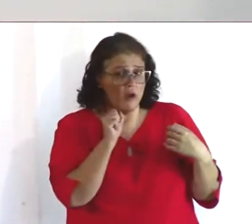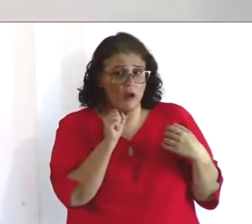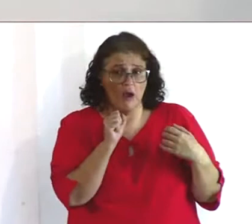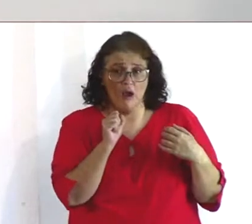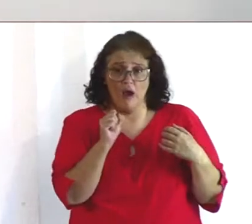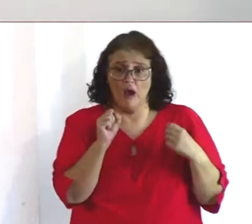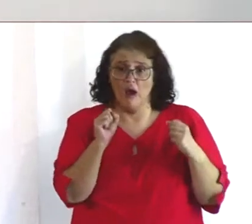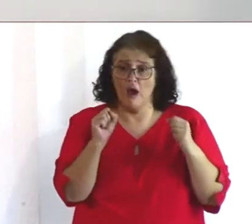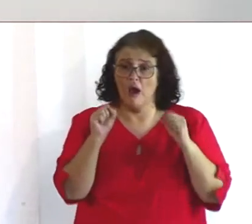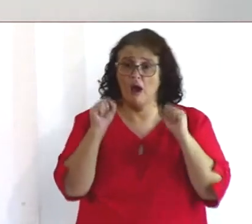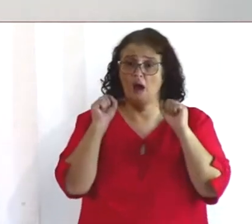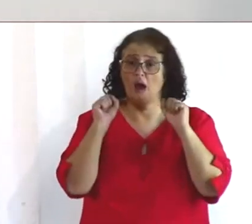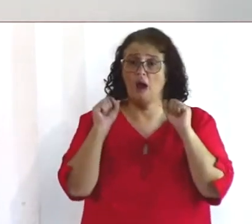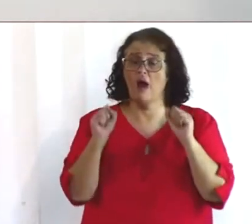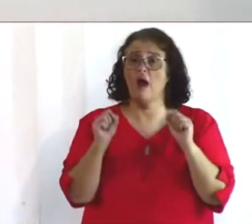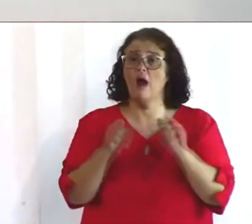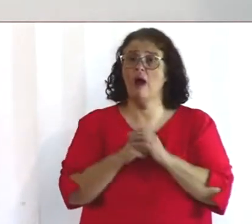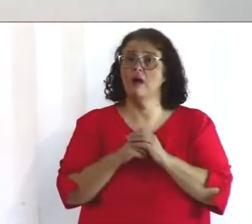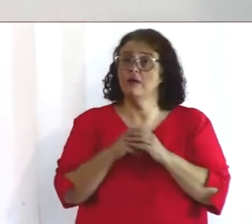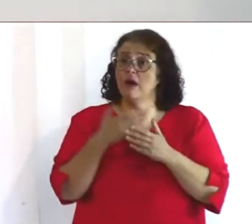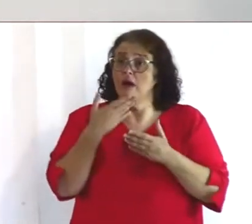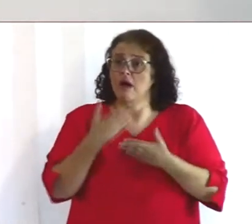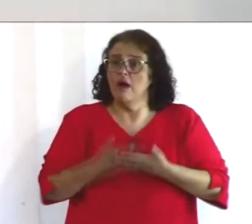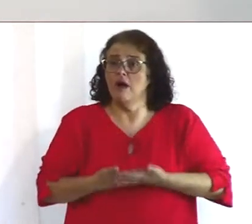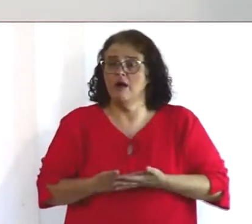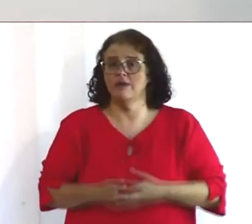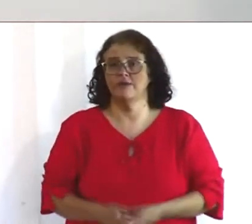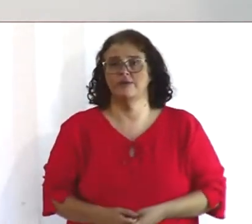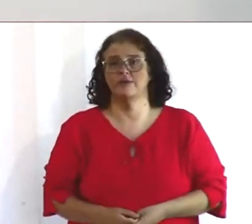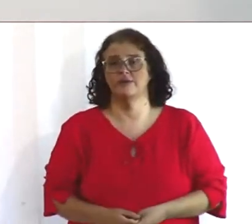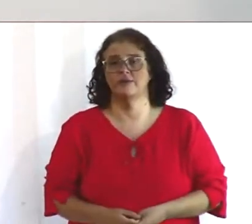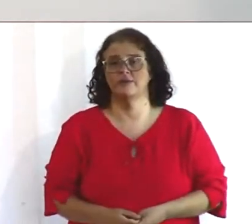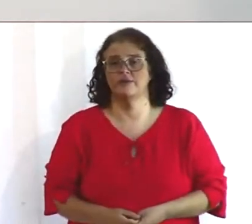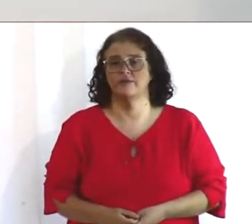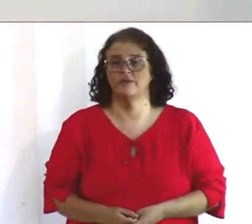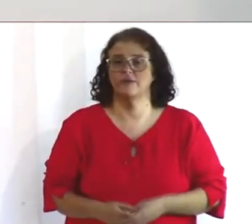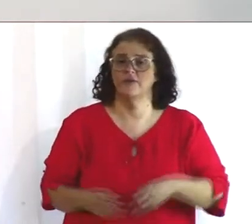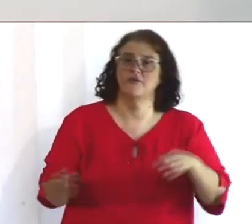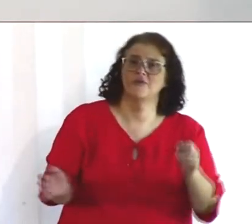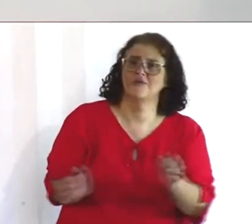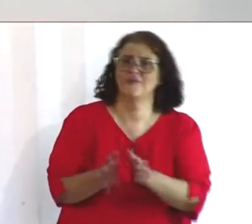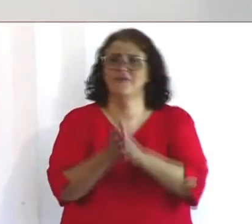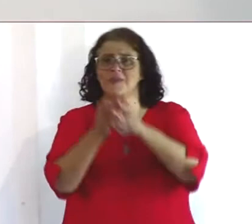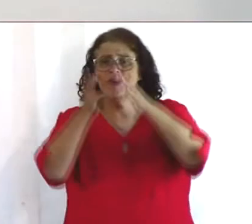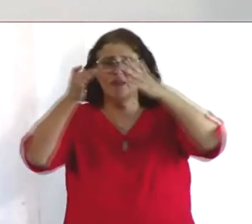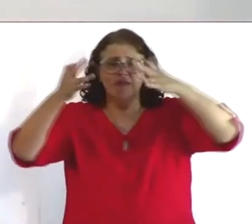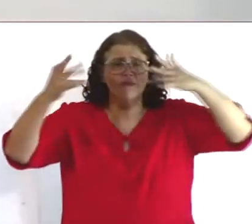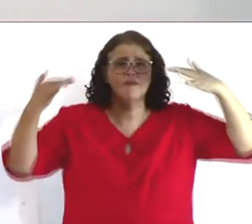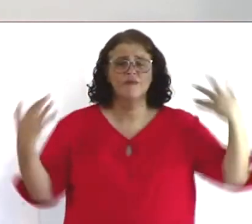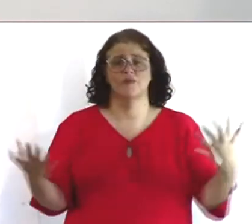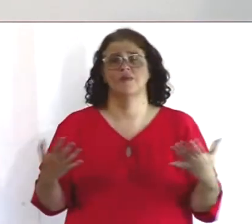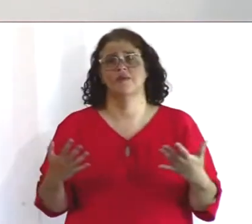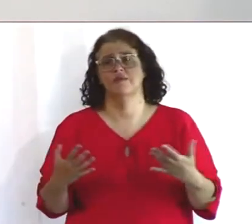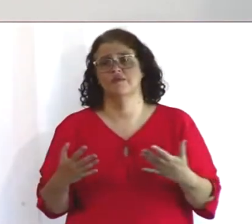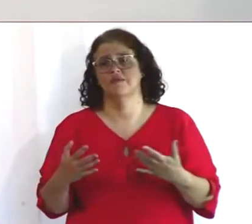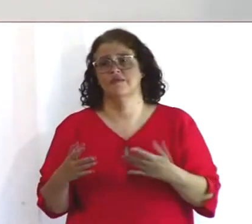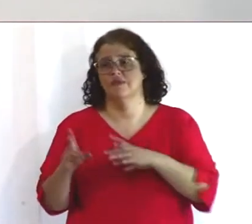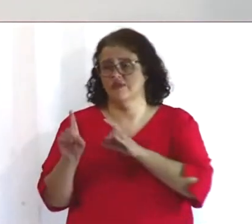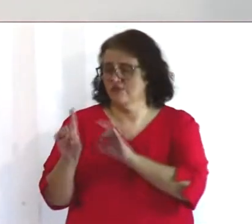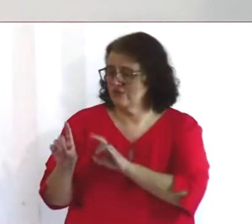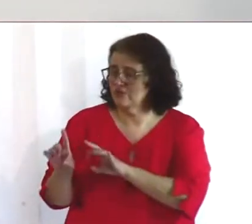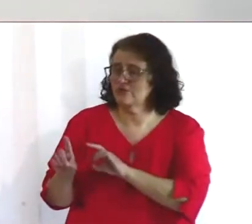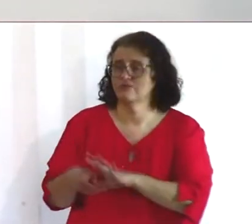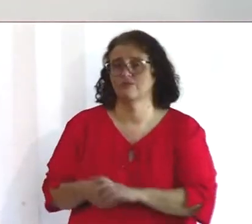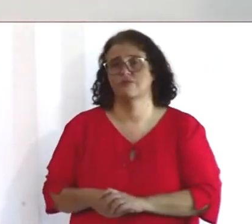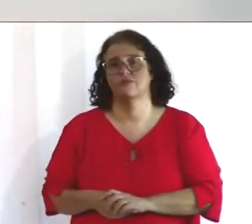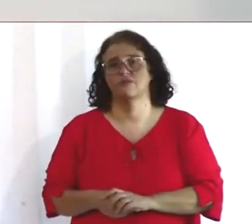despertou um espanto até. O texto diz que eles se maravilhavam da sua doutrina, porque ele